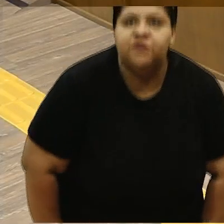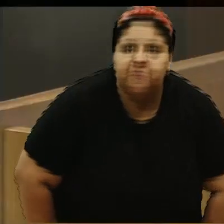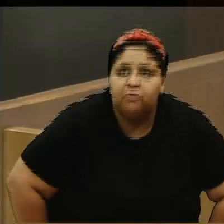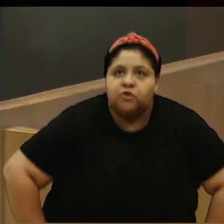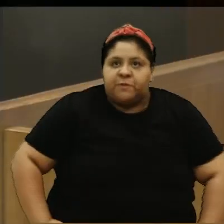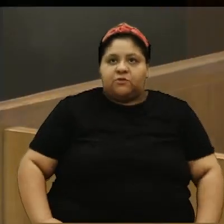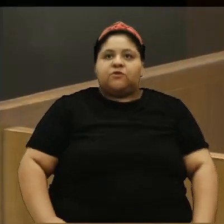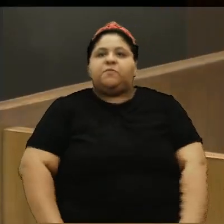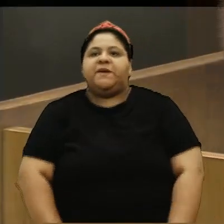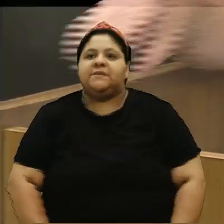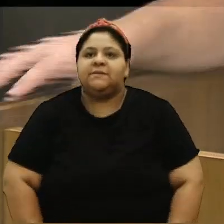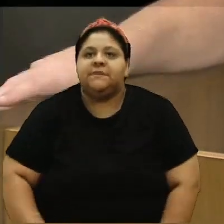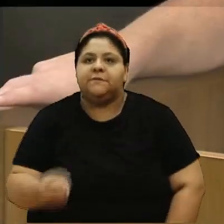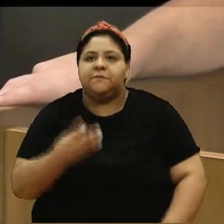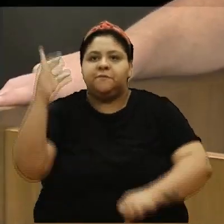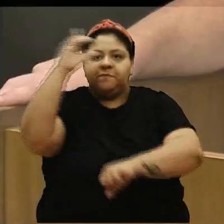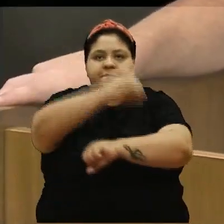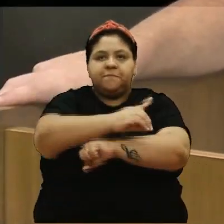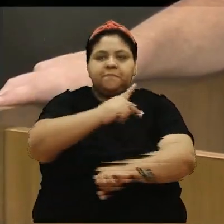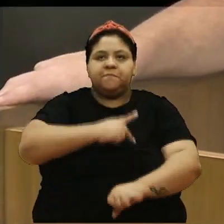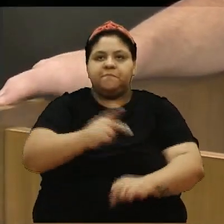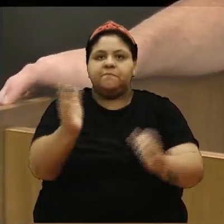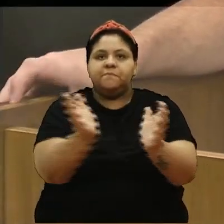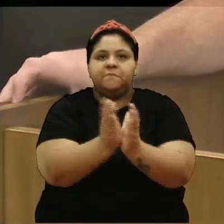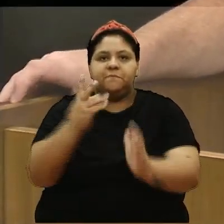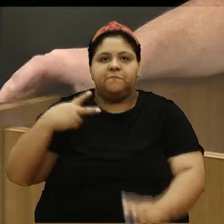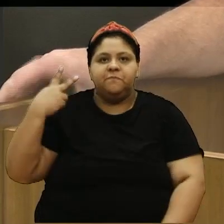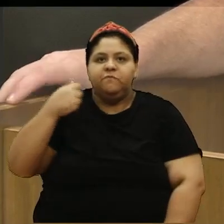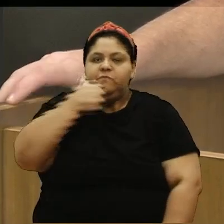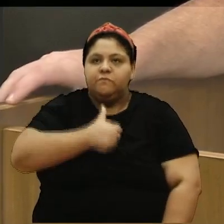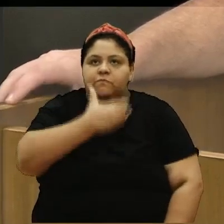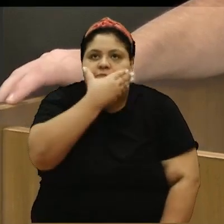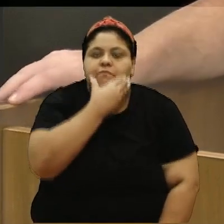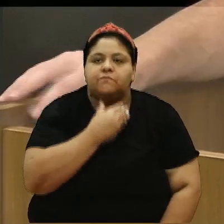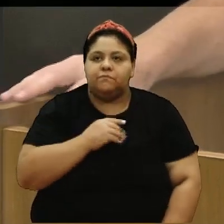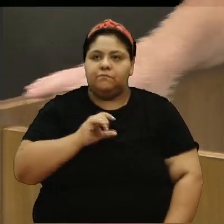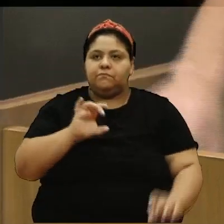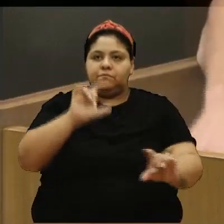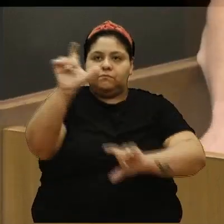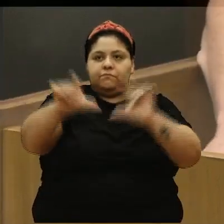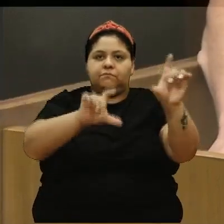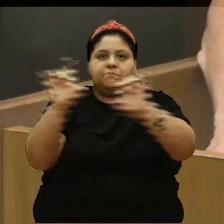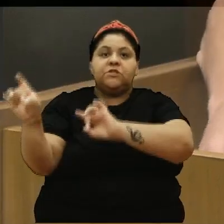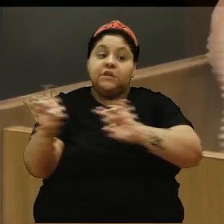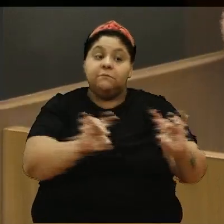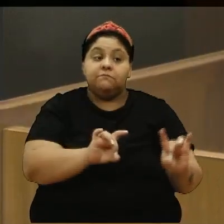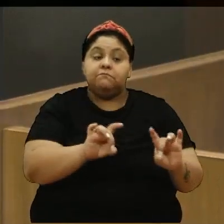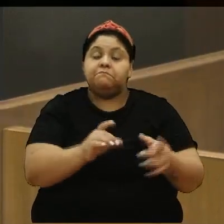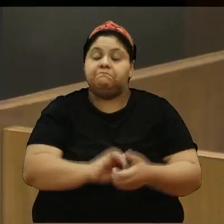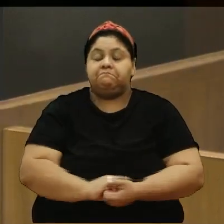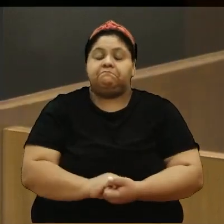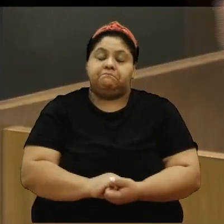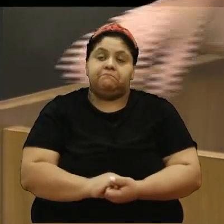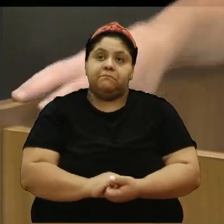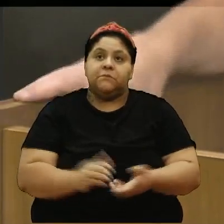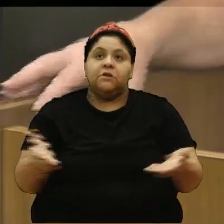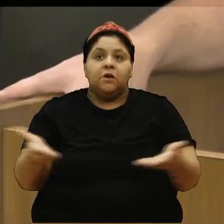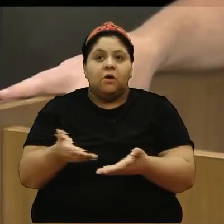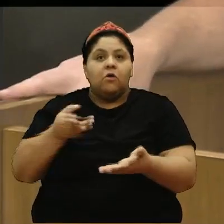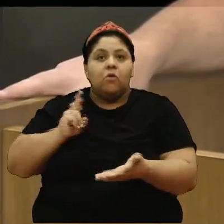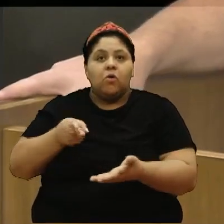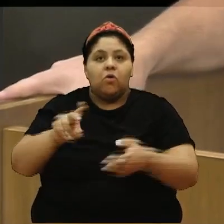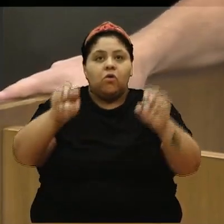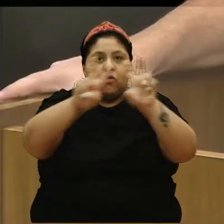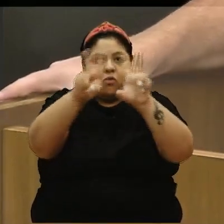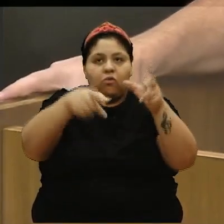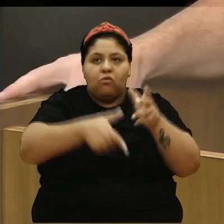Bom dia, presidente, colegas vereadoras, vereadores, pessoal que nos acompanha. Aí quero continuar o assunto